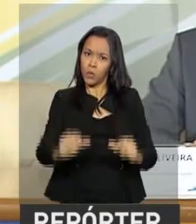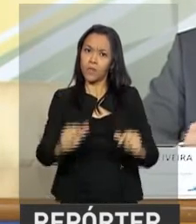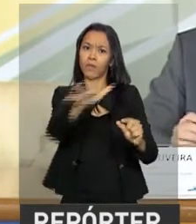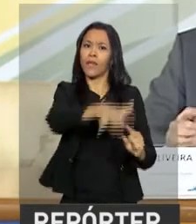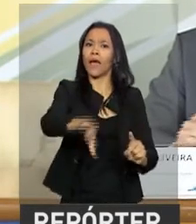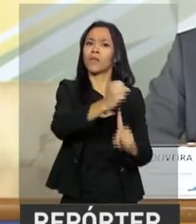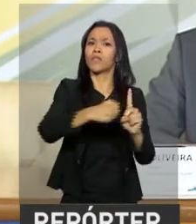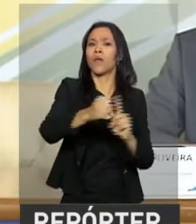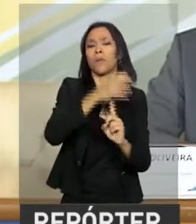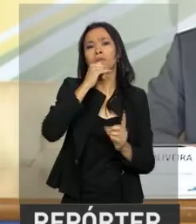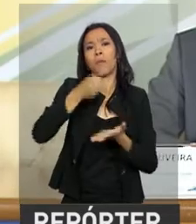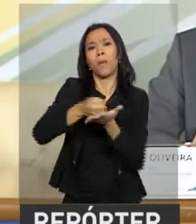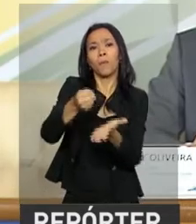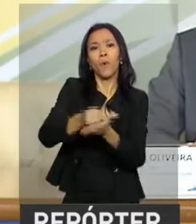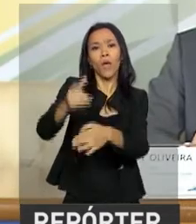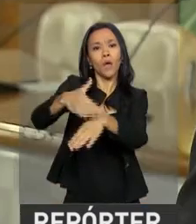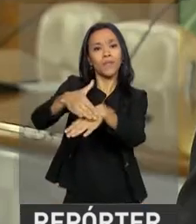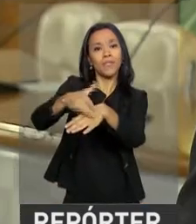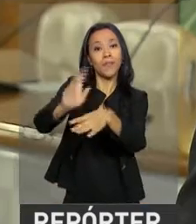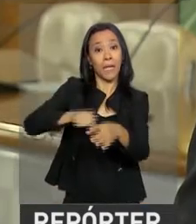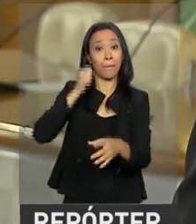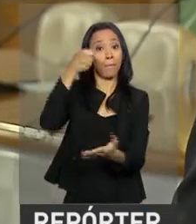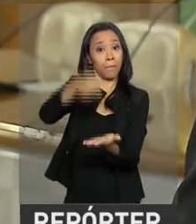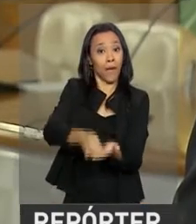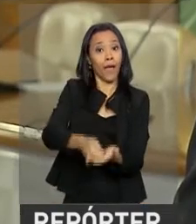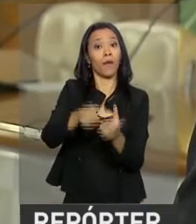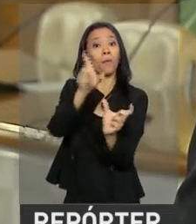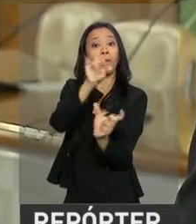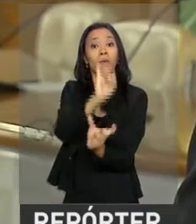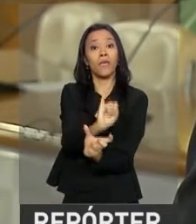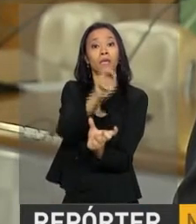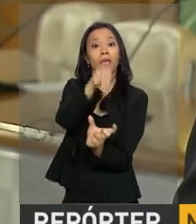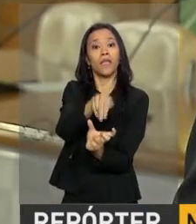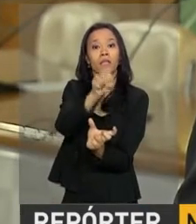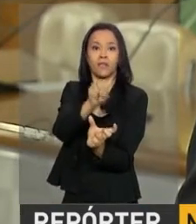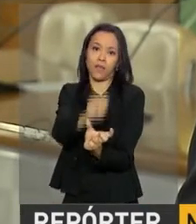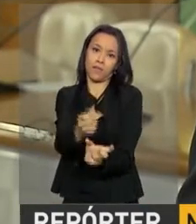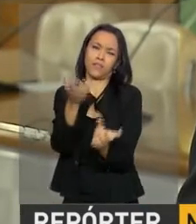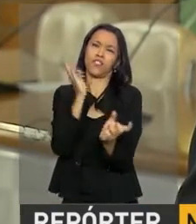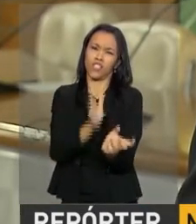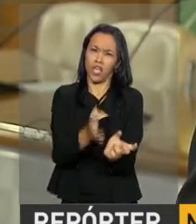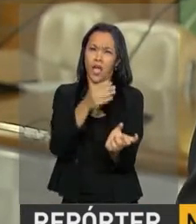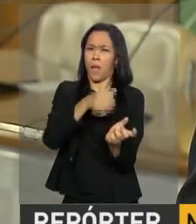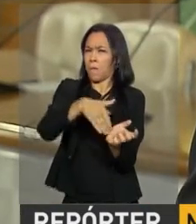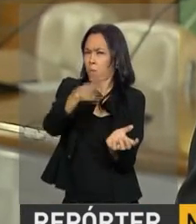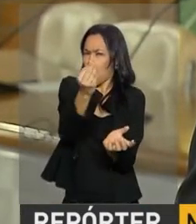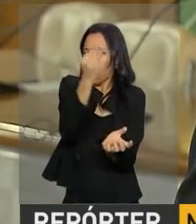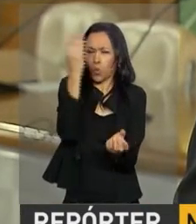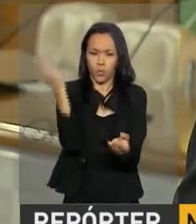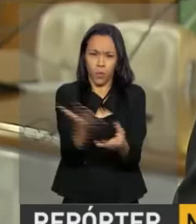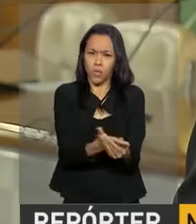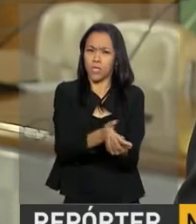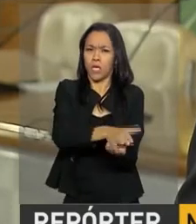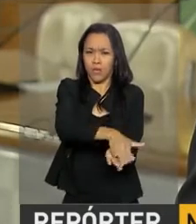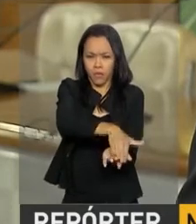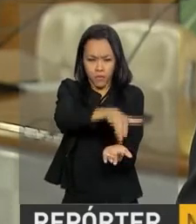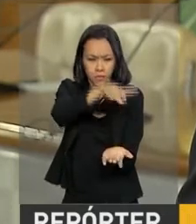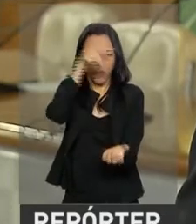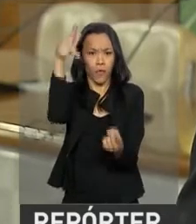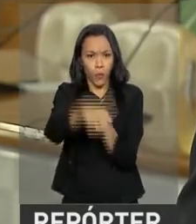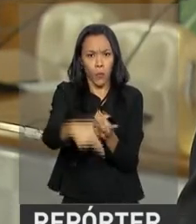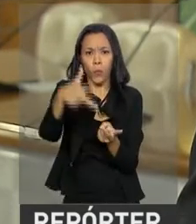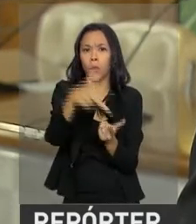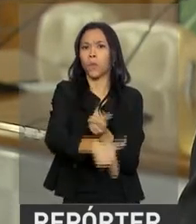o auxílio-doença, pago pelo INSS. Cerca de 10 mil benefícios já foram revisados. Desse total, 8 mil foram